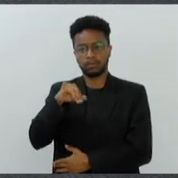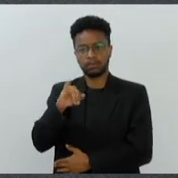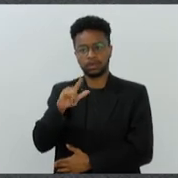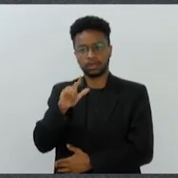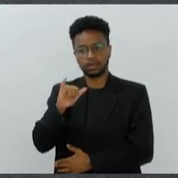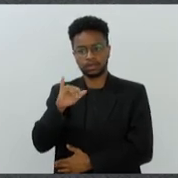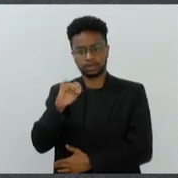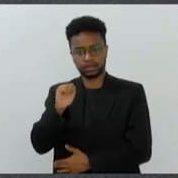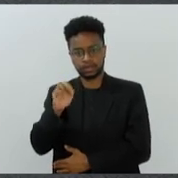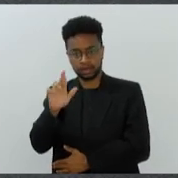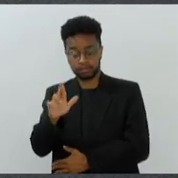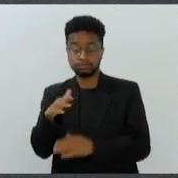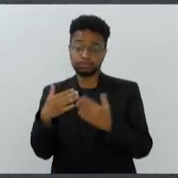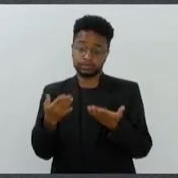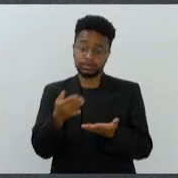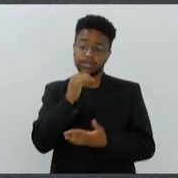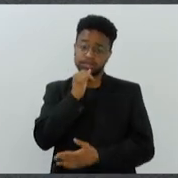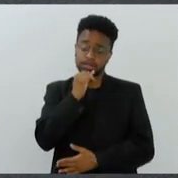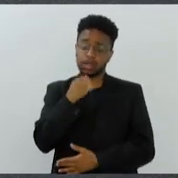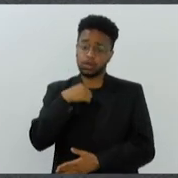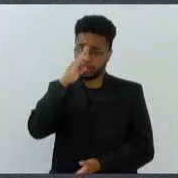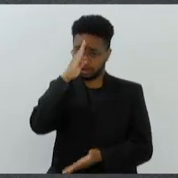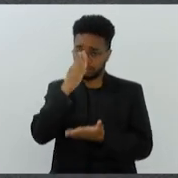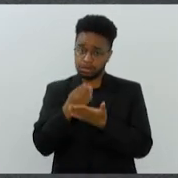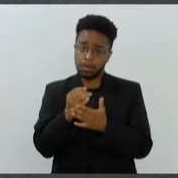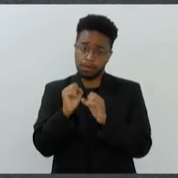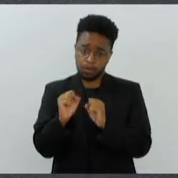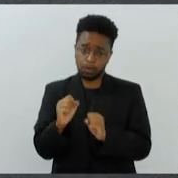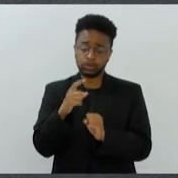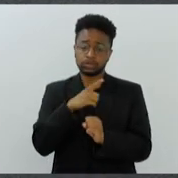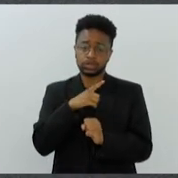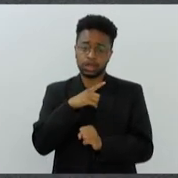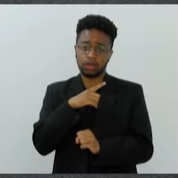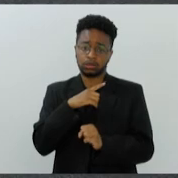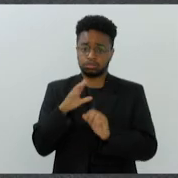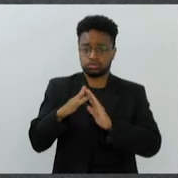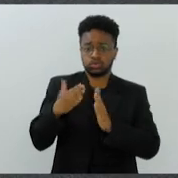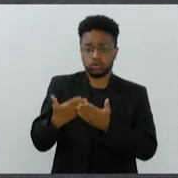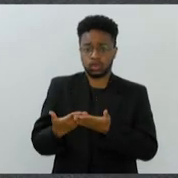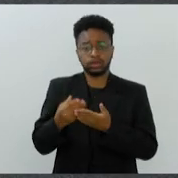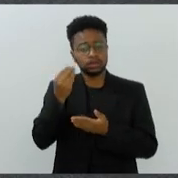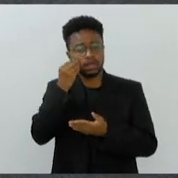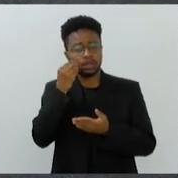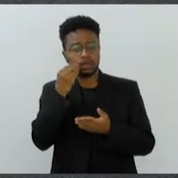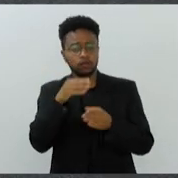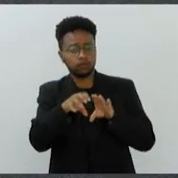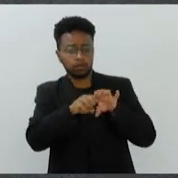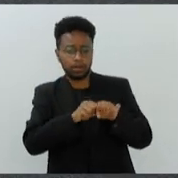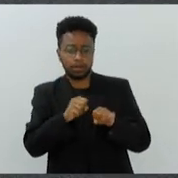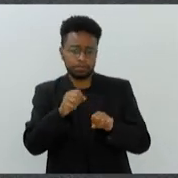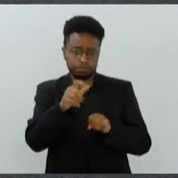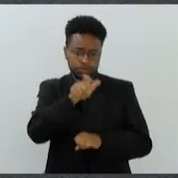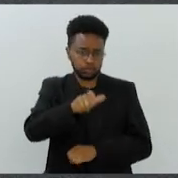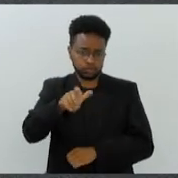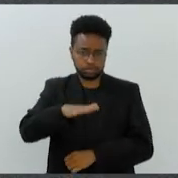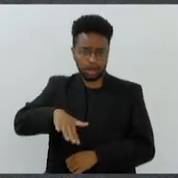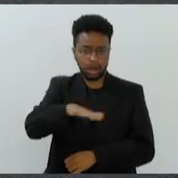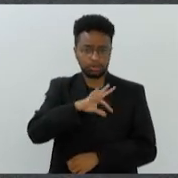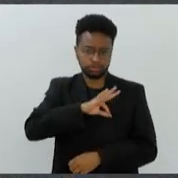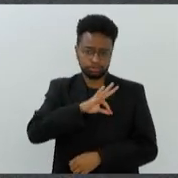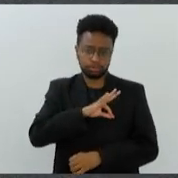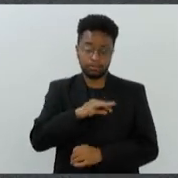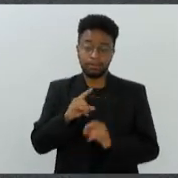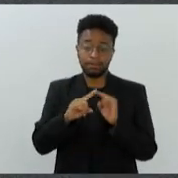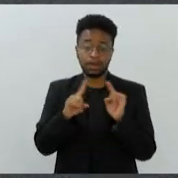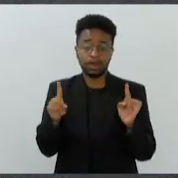Eu, por exemplo, acho que possa haver um colégio para formar pessoas para a Polícia Militar. Isso não faz, deputada Dani,